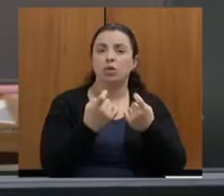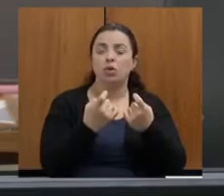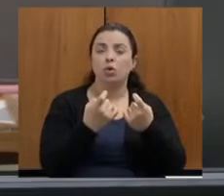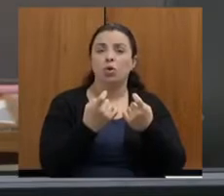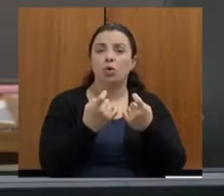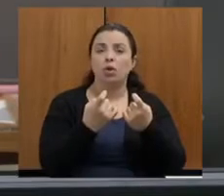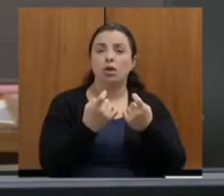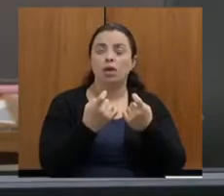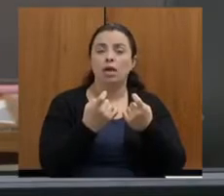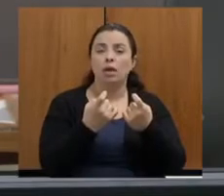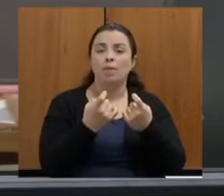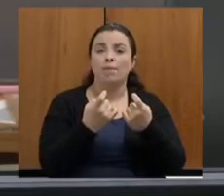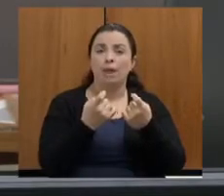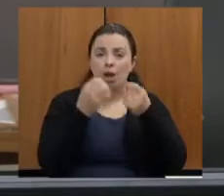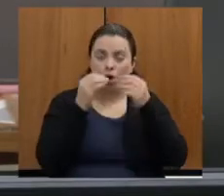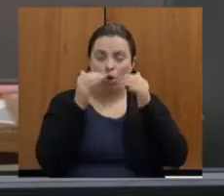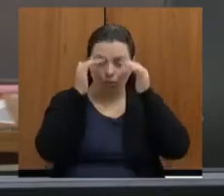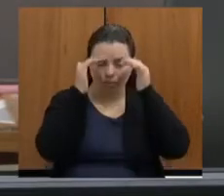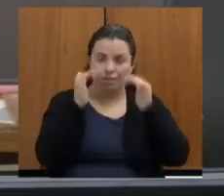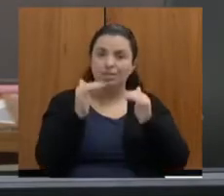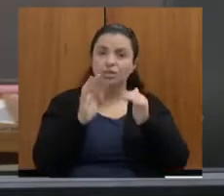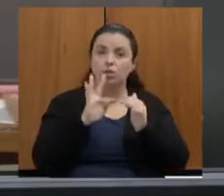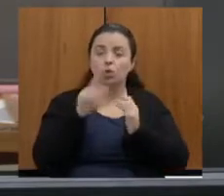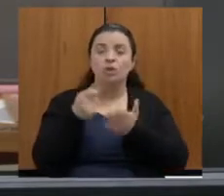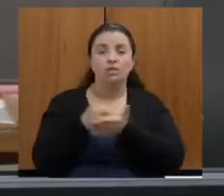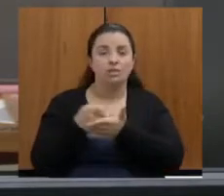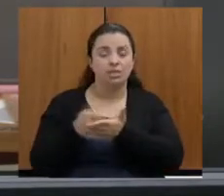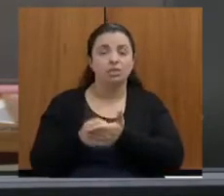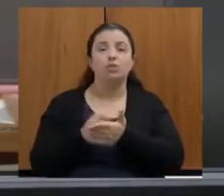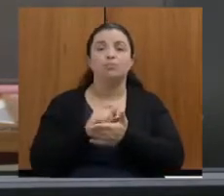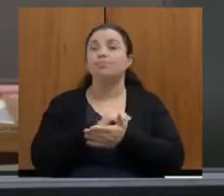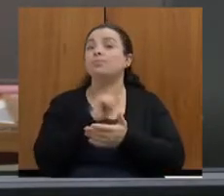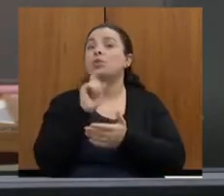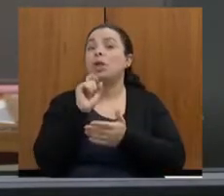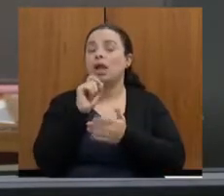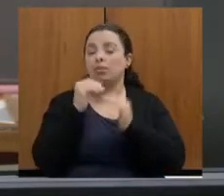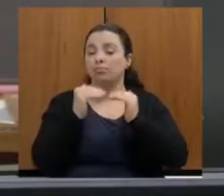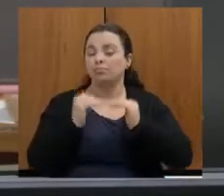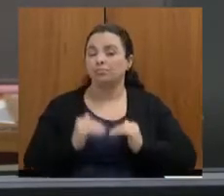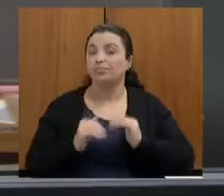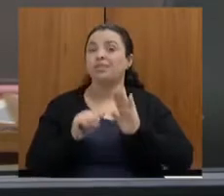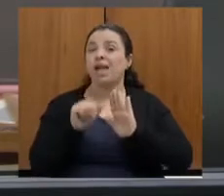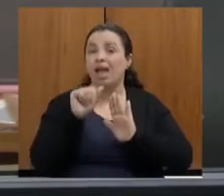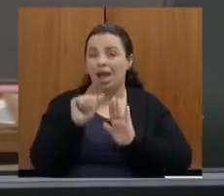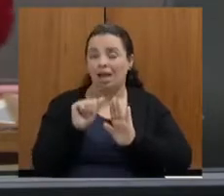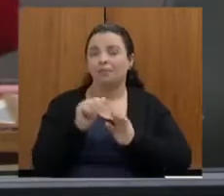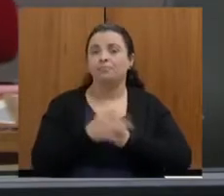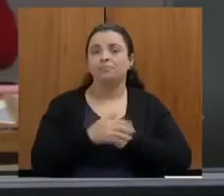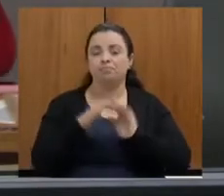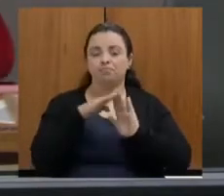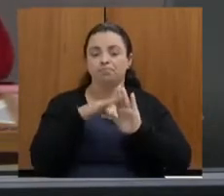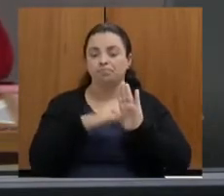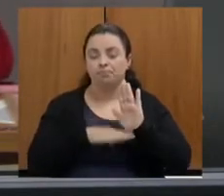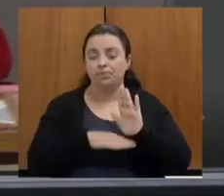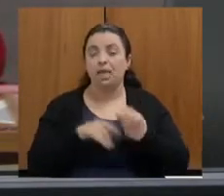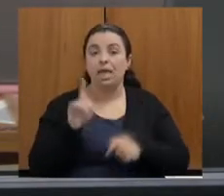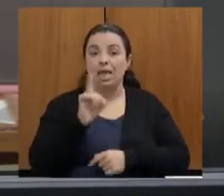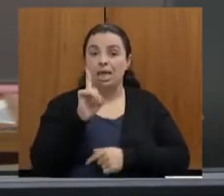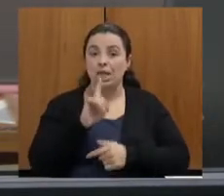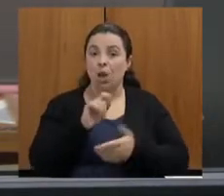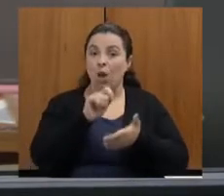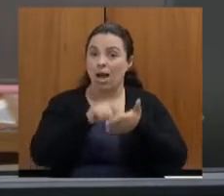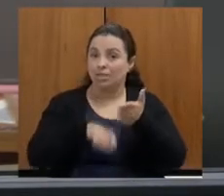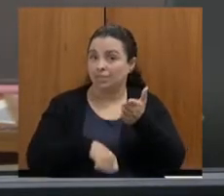de atender aos pleitos abaixo a que não seja efetivado nem assinado o acordo